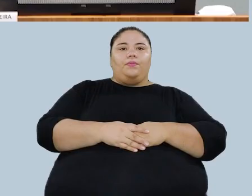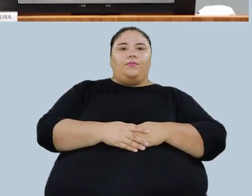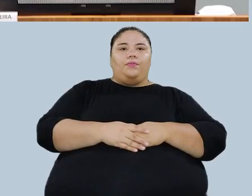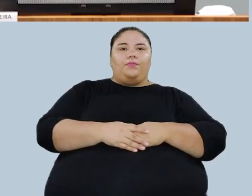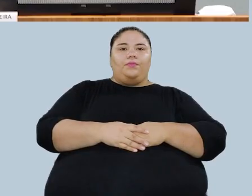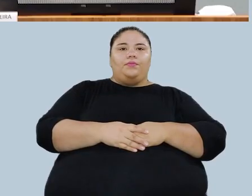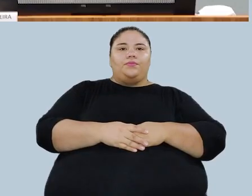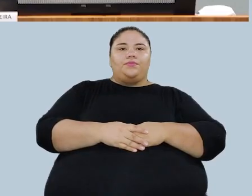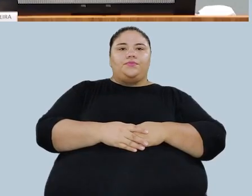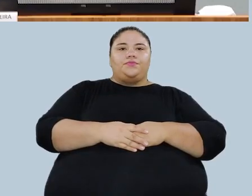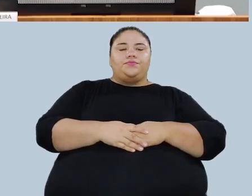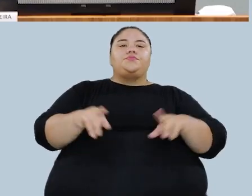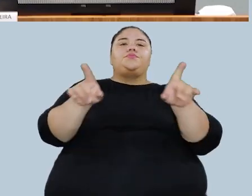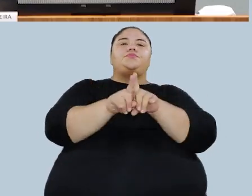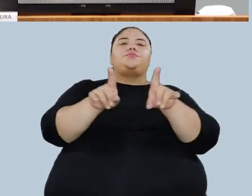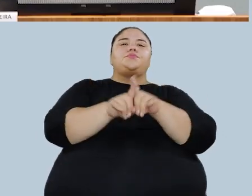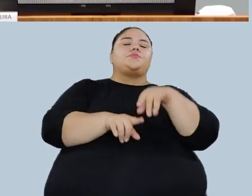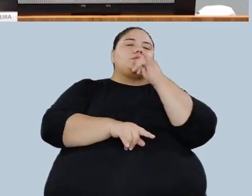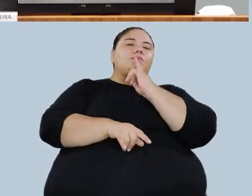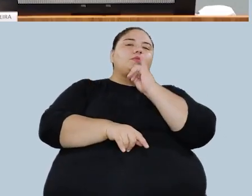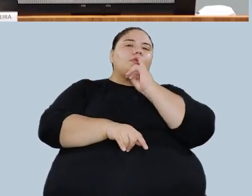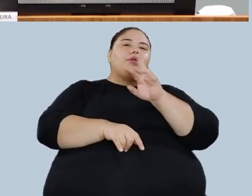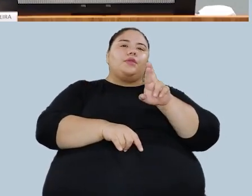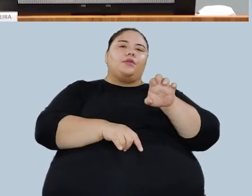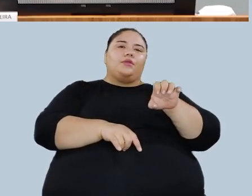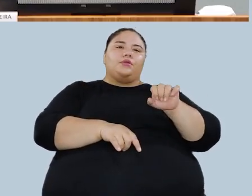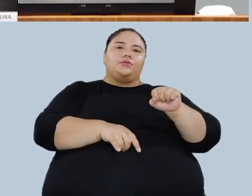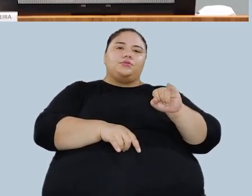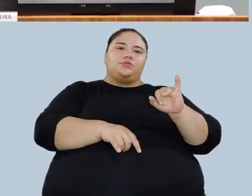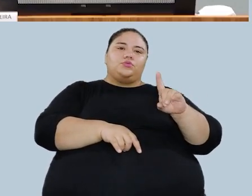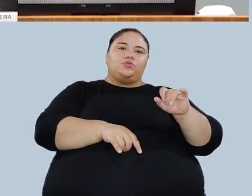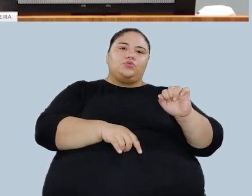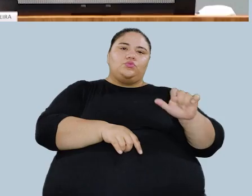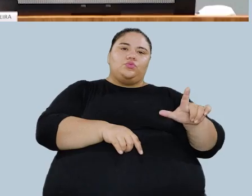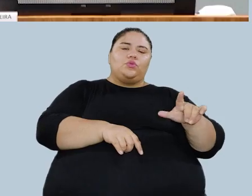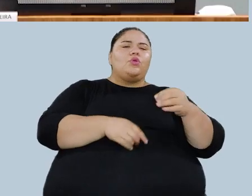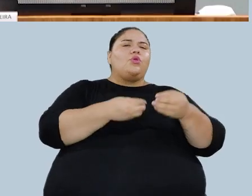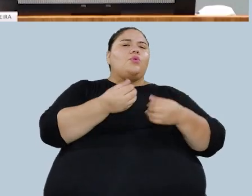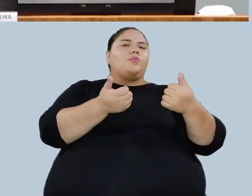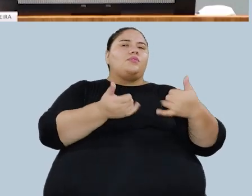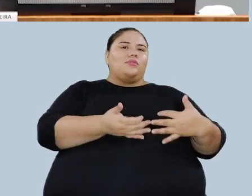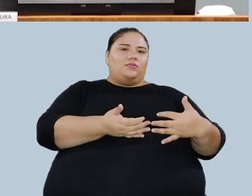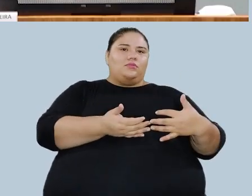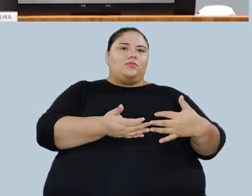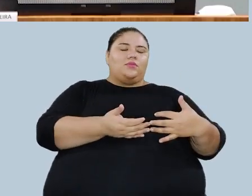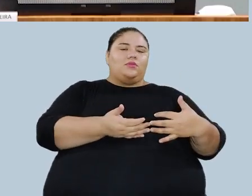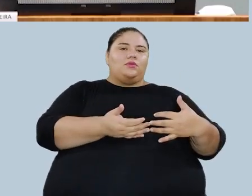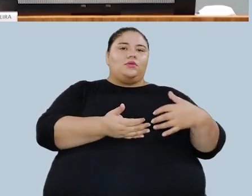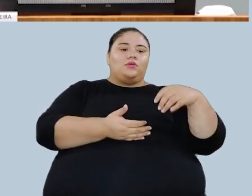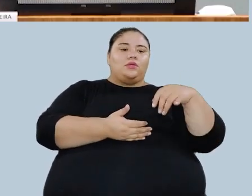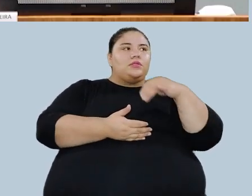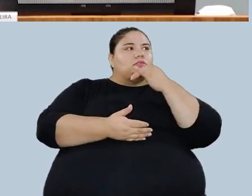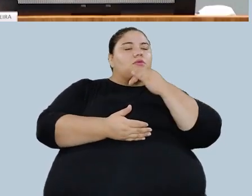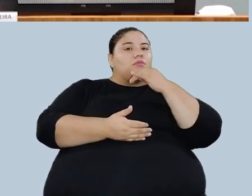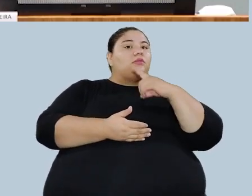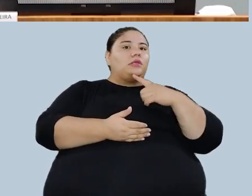e também o elemento residual, né? Quer dizer, como é que se trabalha esse elemento residual. Então,